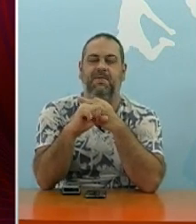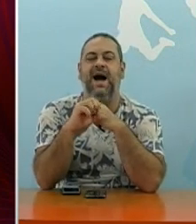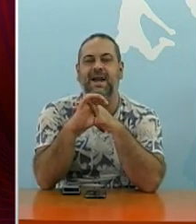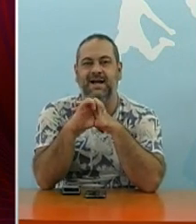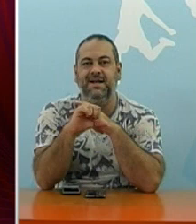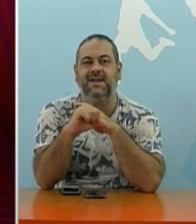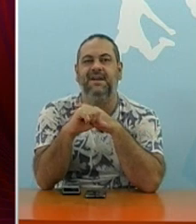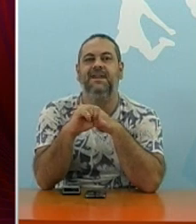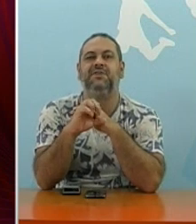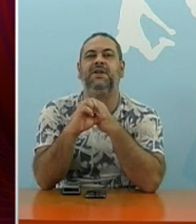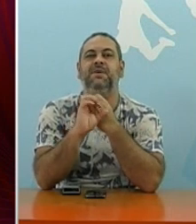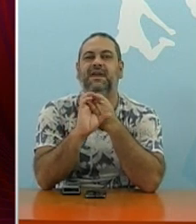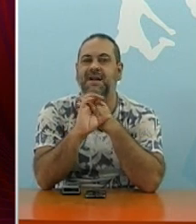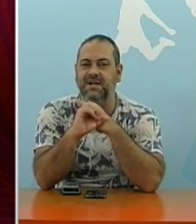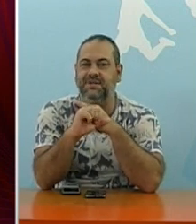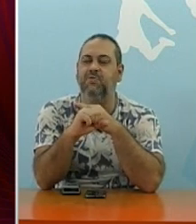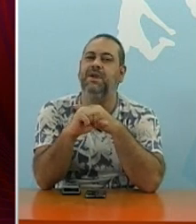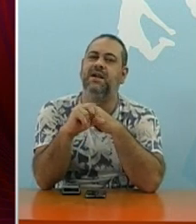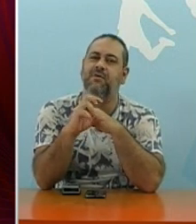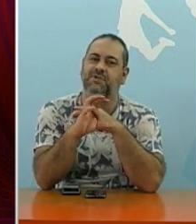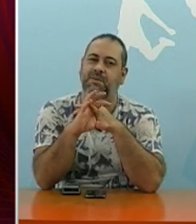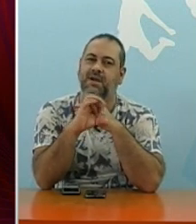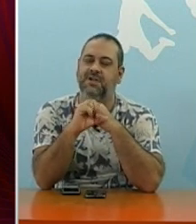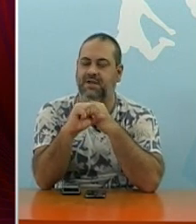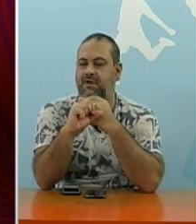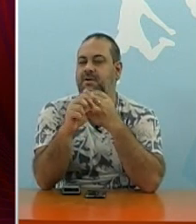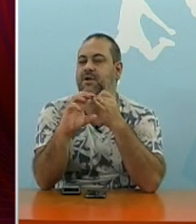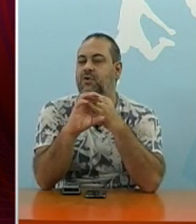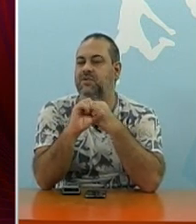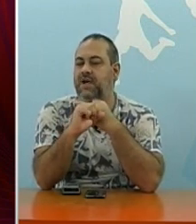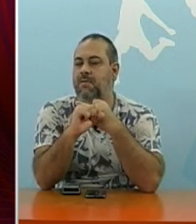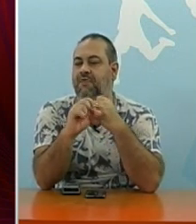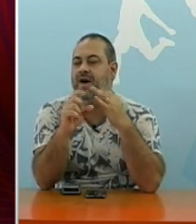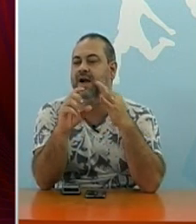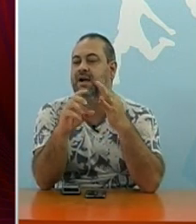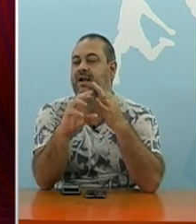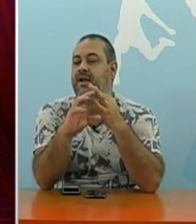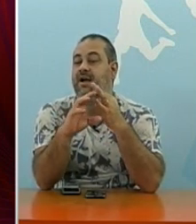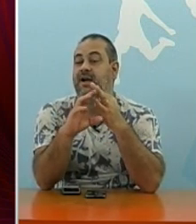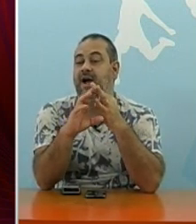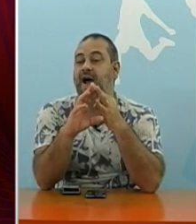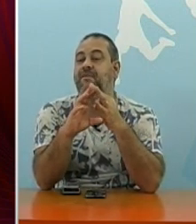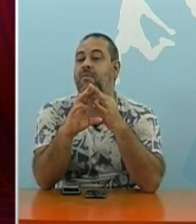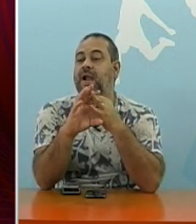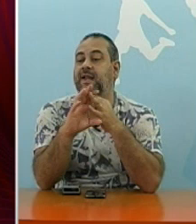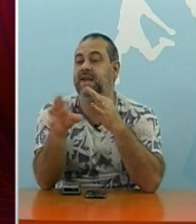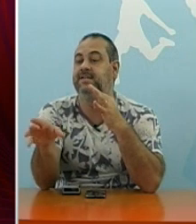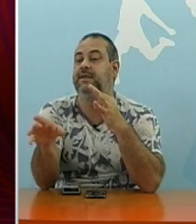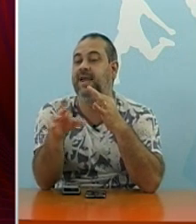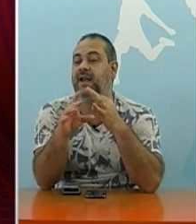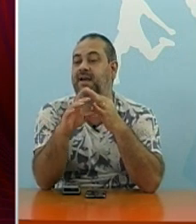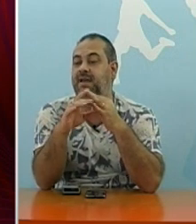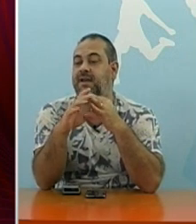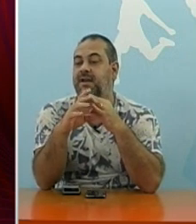Gente, para. Será? Time grande. Não brinca com o time será? Grande, não. Cruzeiro é uma vaga. Será? Aí vamos lá,